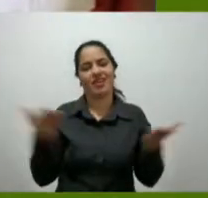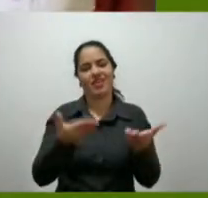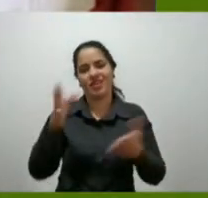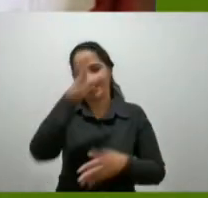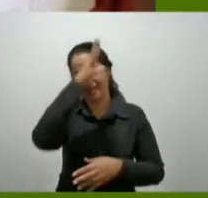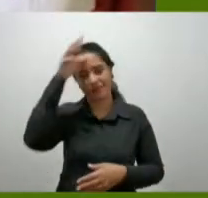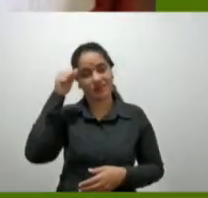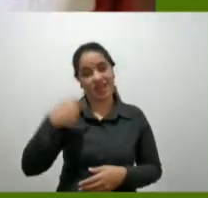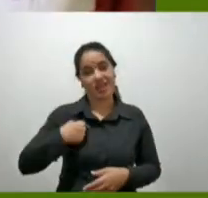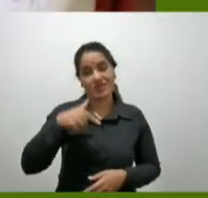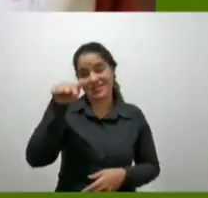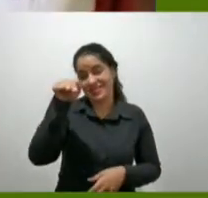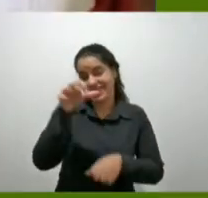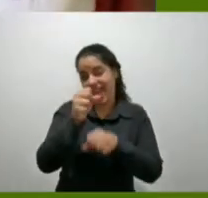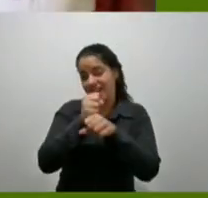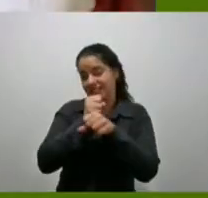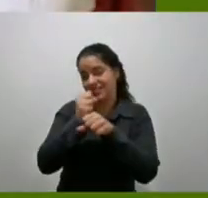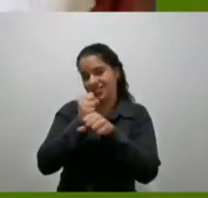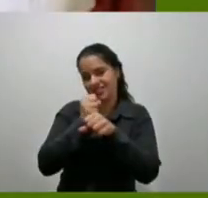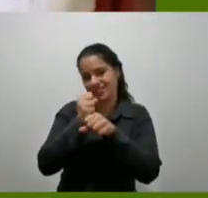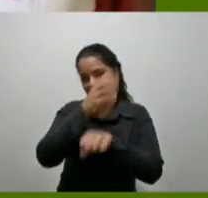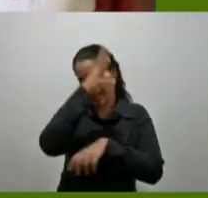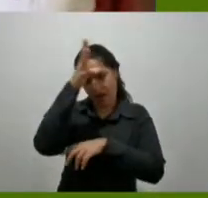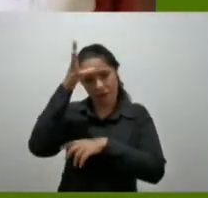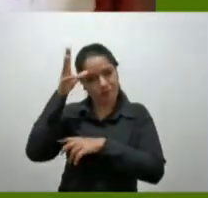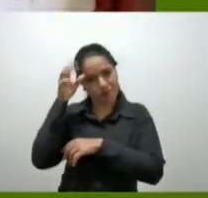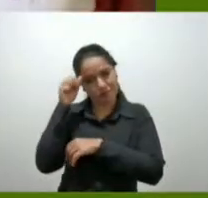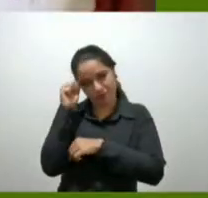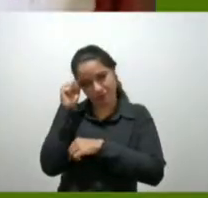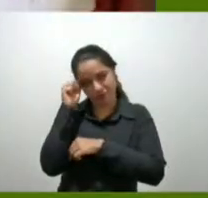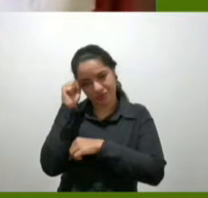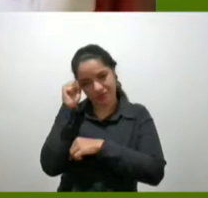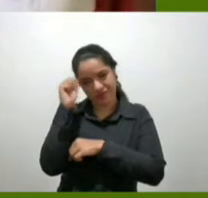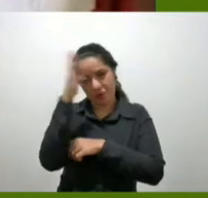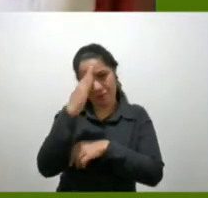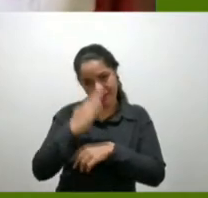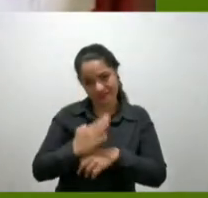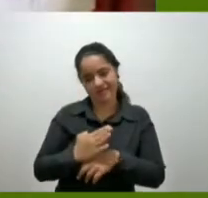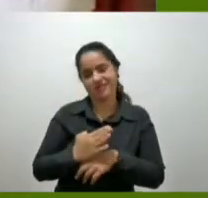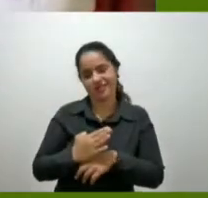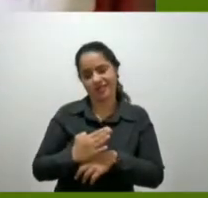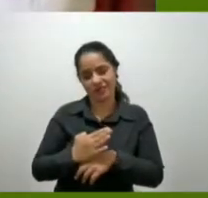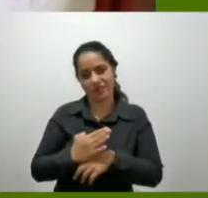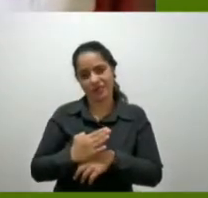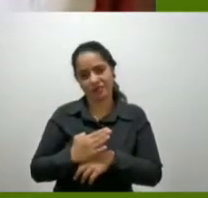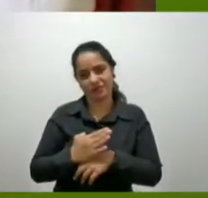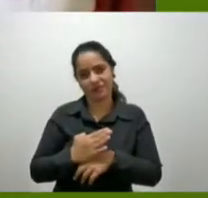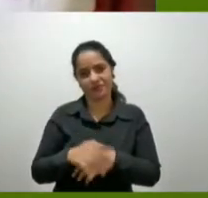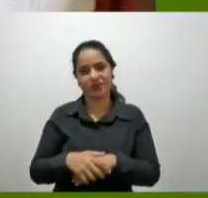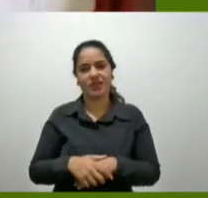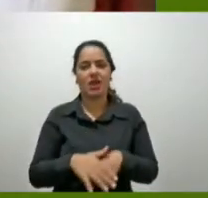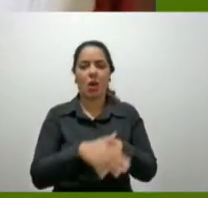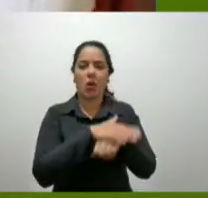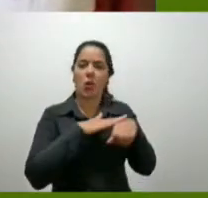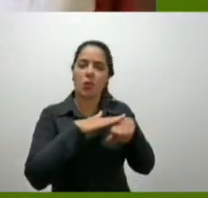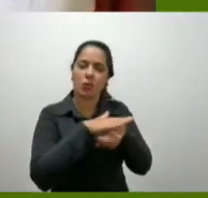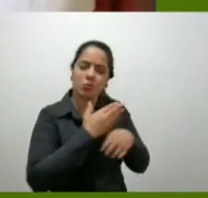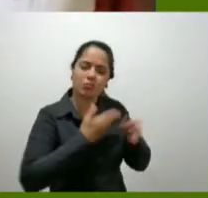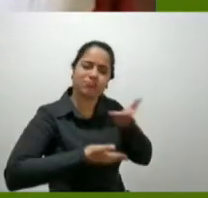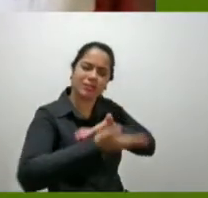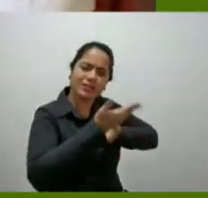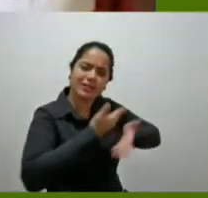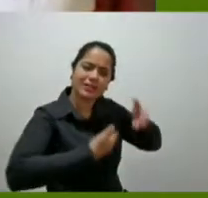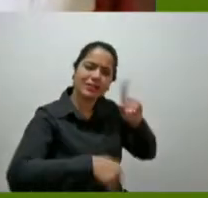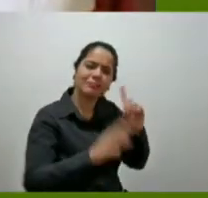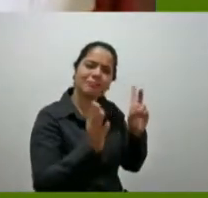Amazônia brasileira. Eu tive uma relação muito forte, muito grande com as comunidades indígenas. Eu pude trabalhar com